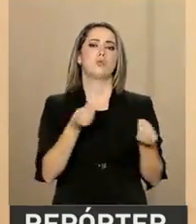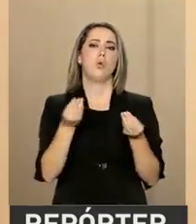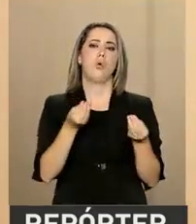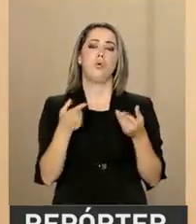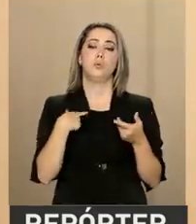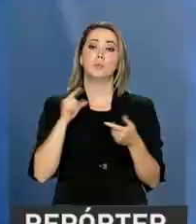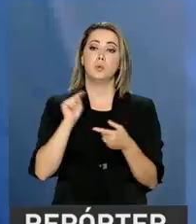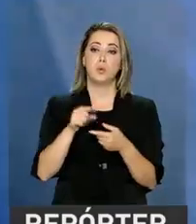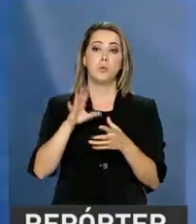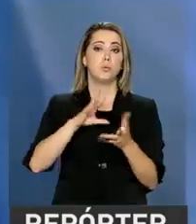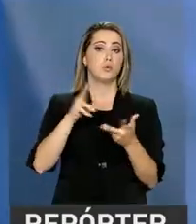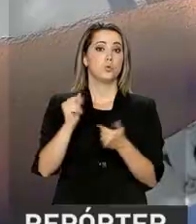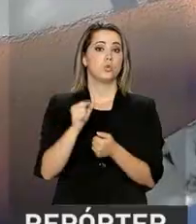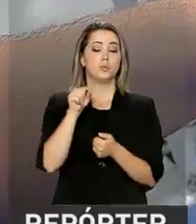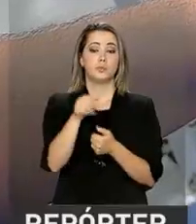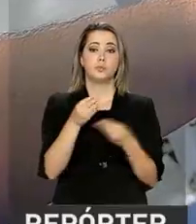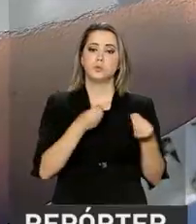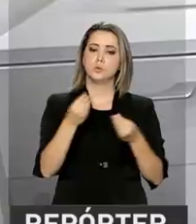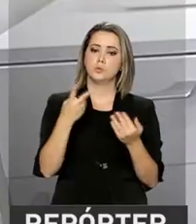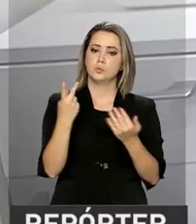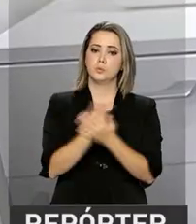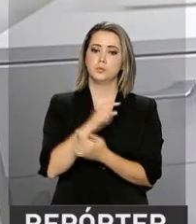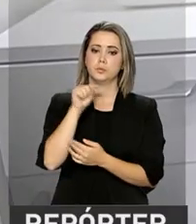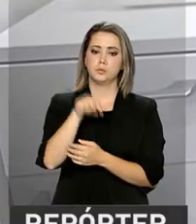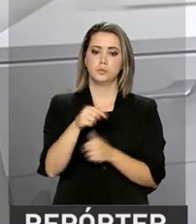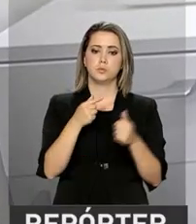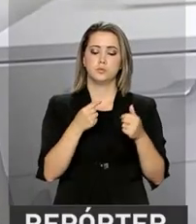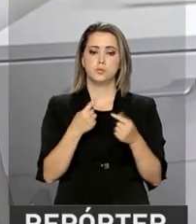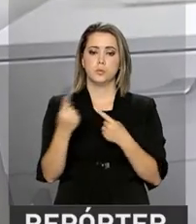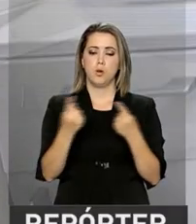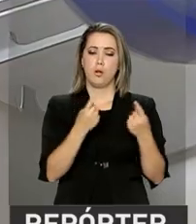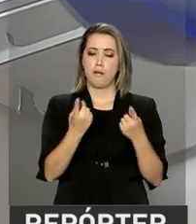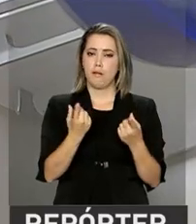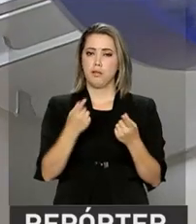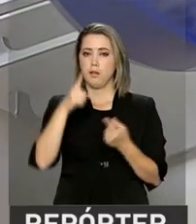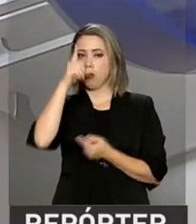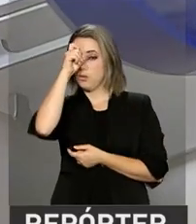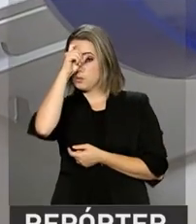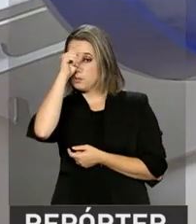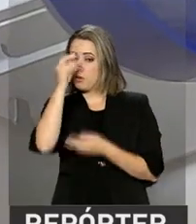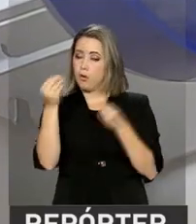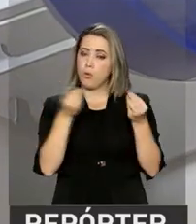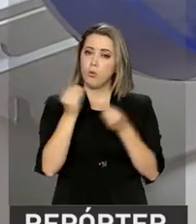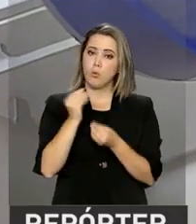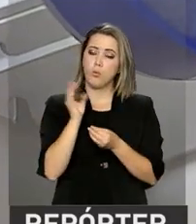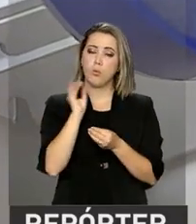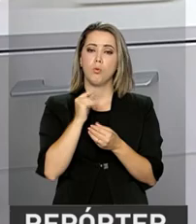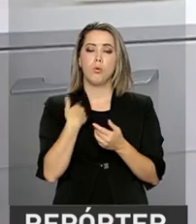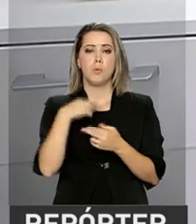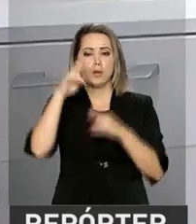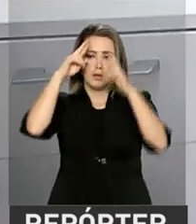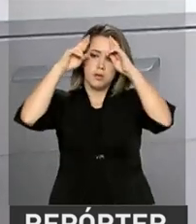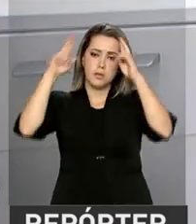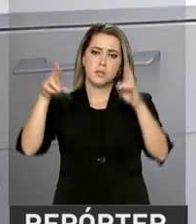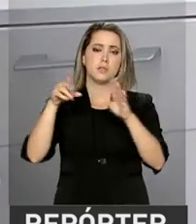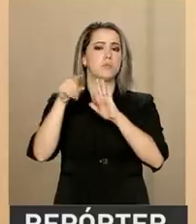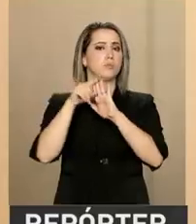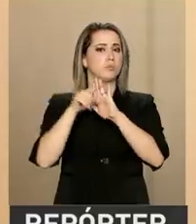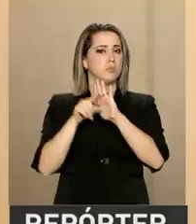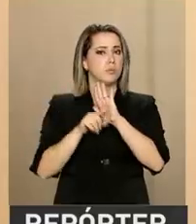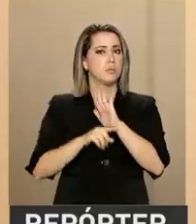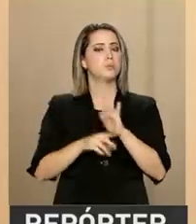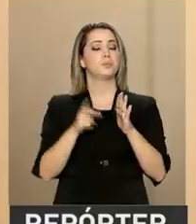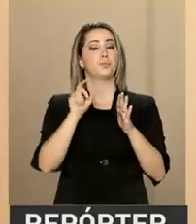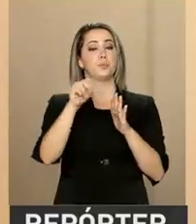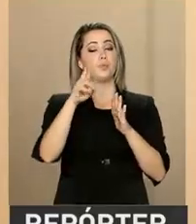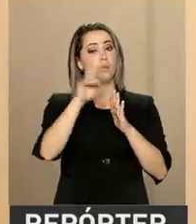qualidade internacional como é que esses padrões de qualidade estão como é que a clínica tá com relação a esse se determinado padrão de qualidade